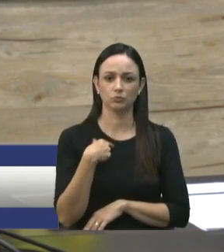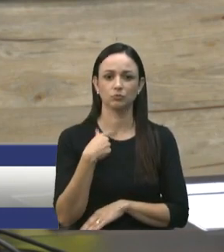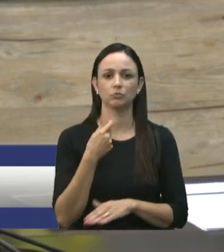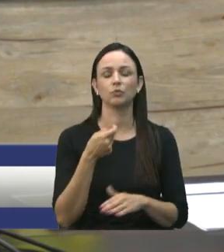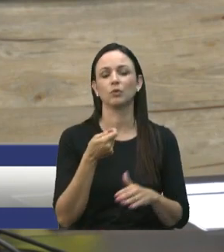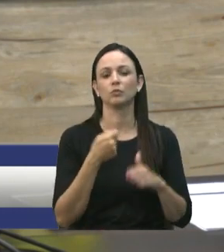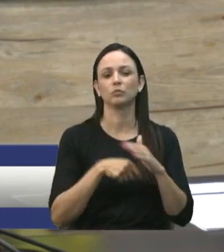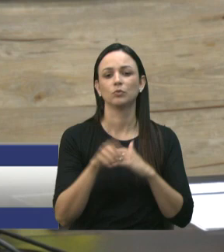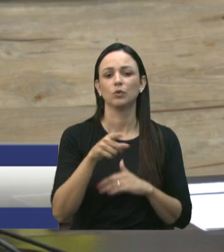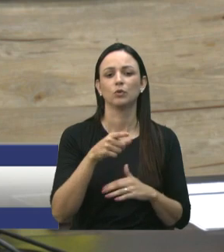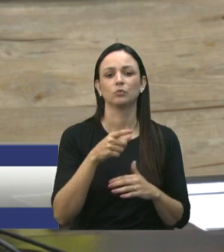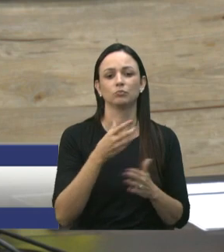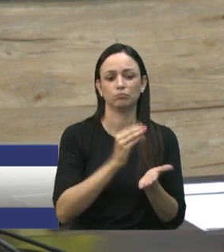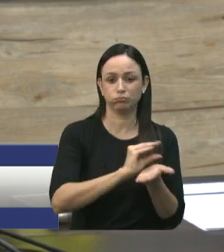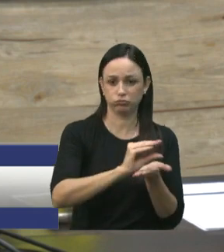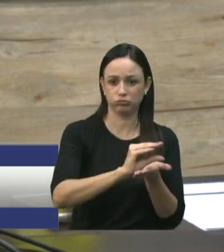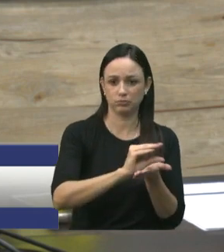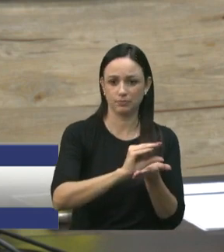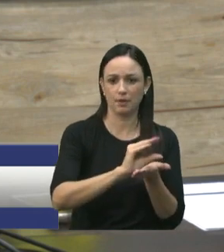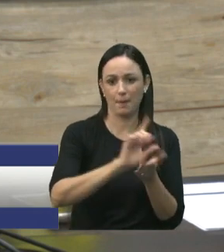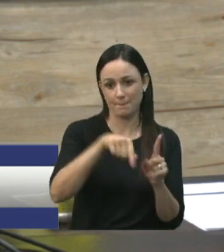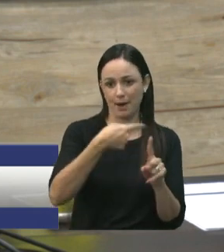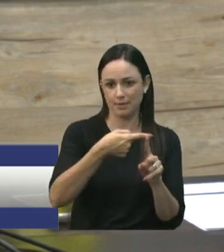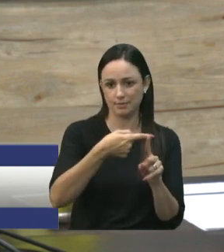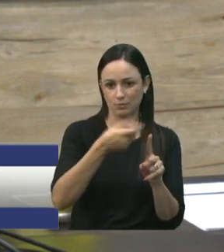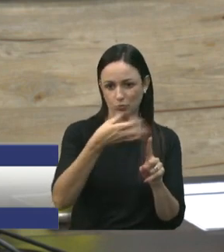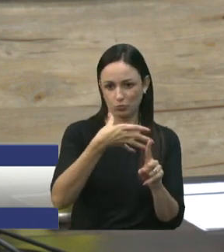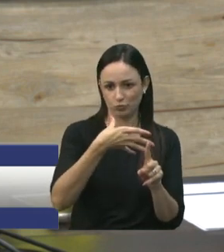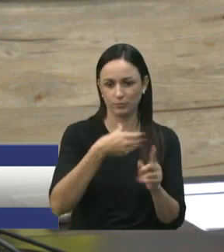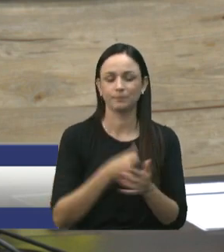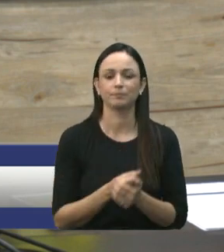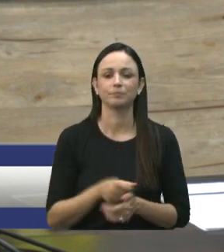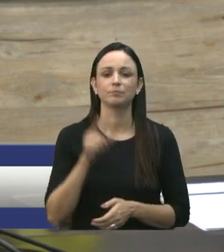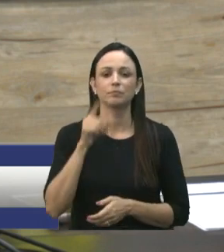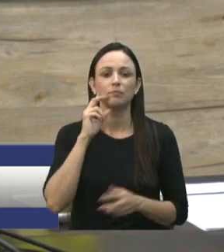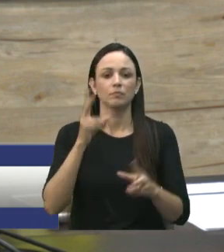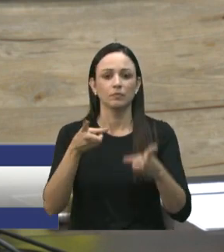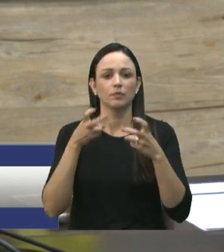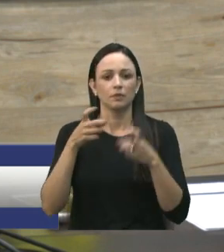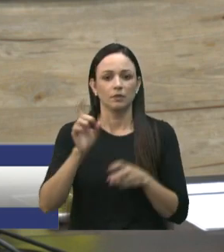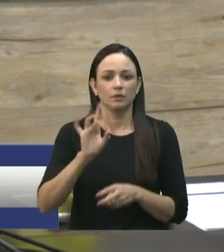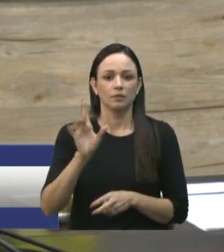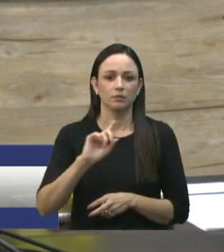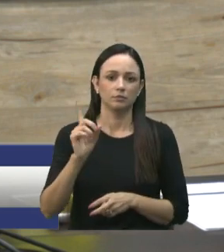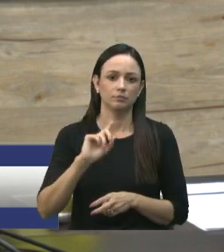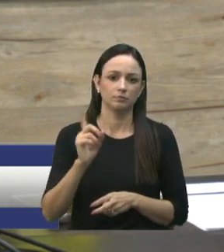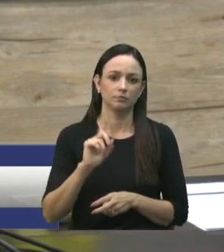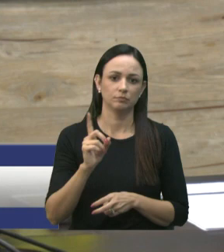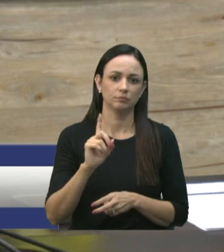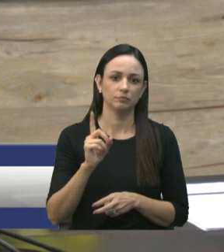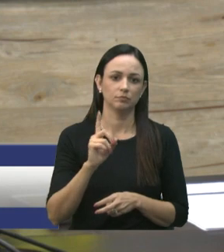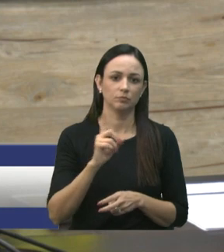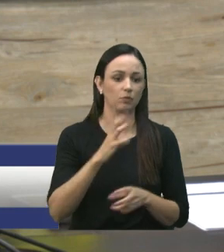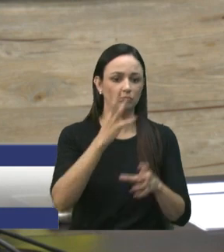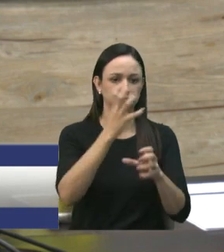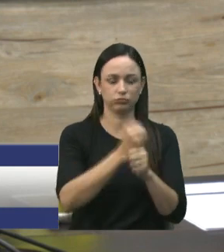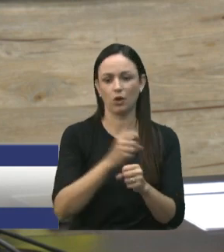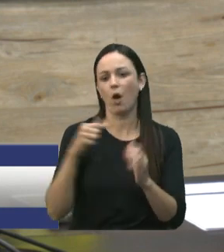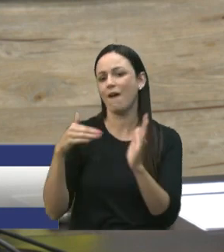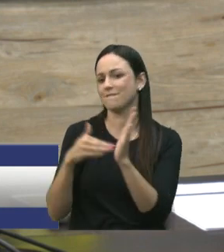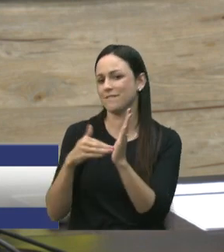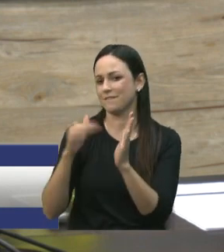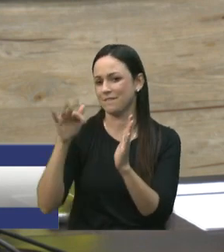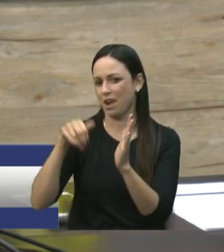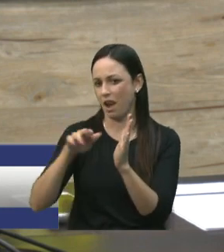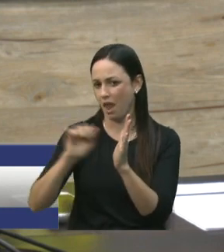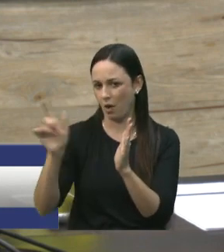novo, algum incremento. E aí, se você observar, ela não vai bater a somatória com aquilo que é o final. Sim. Então, nas